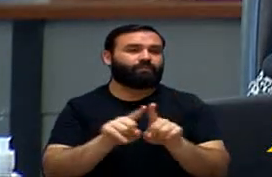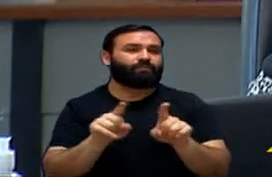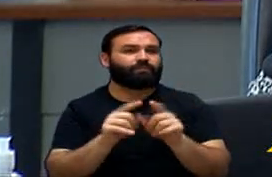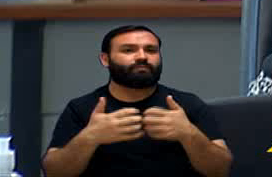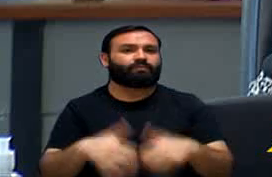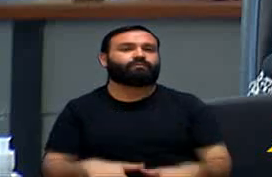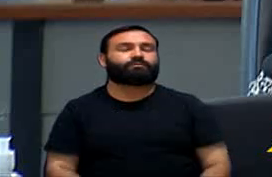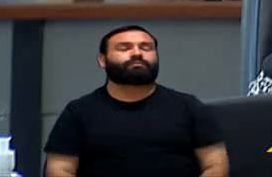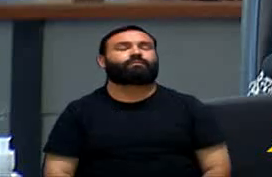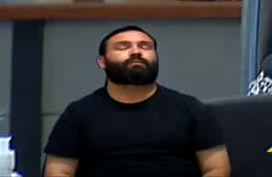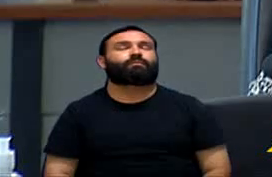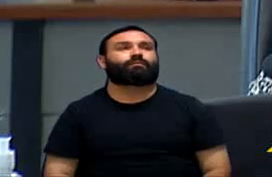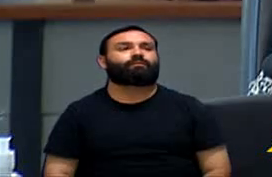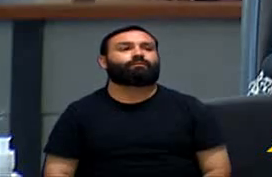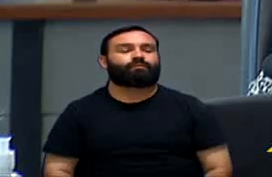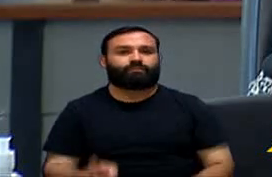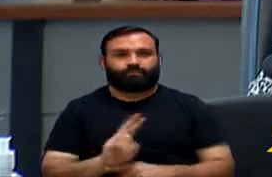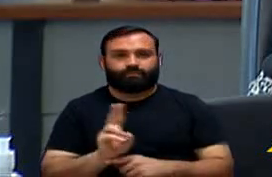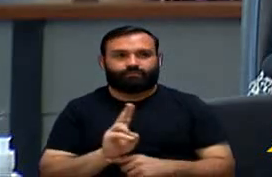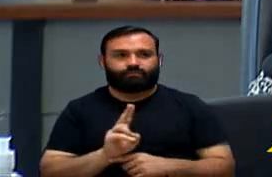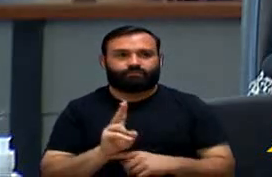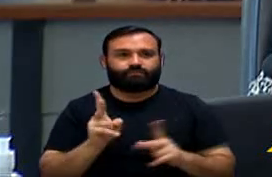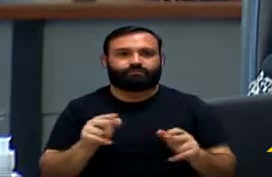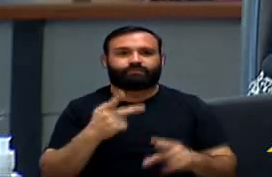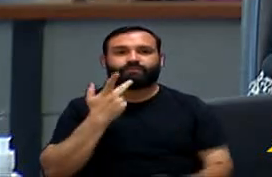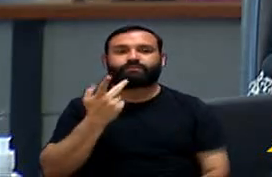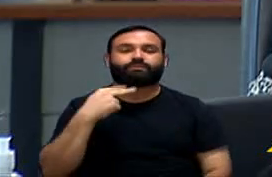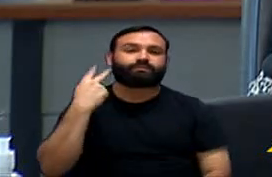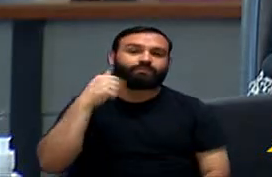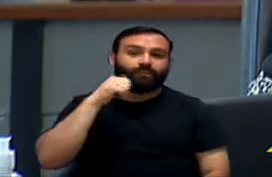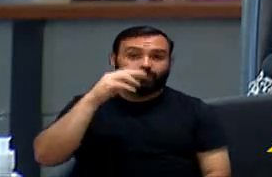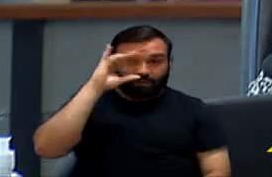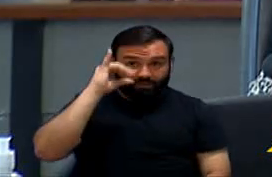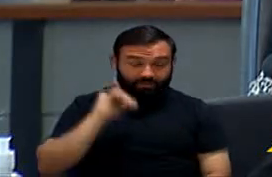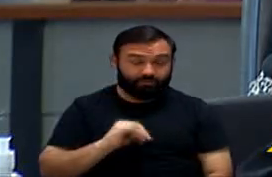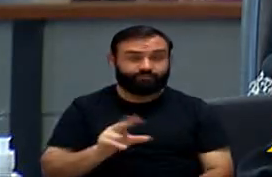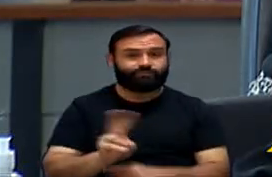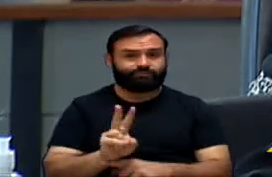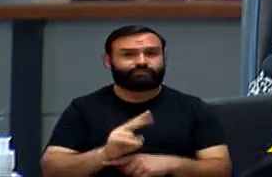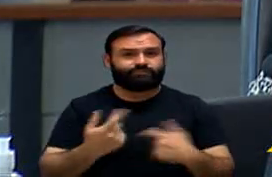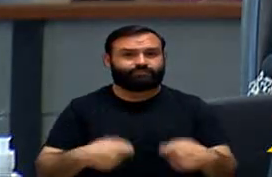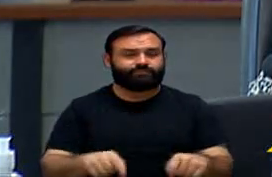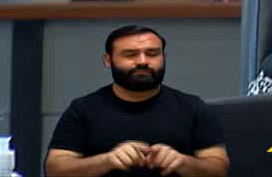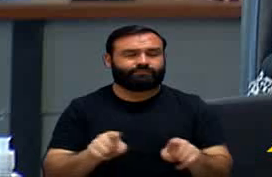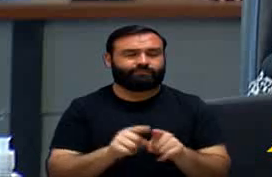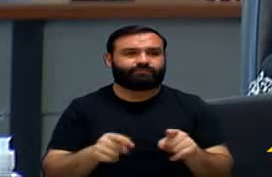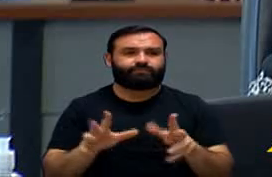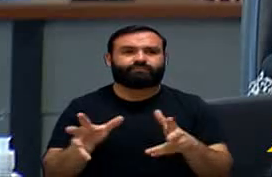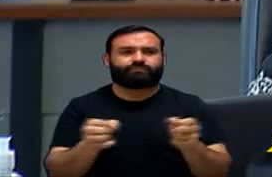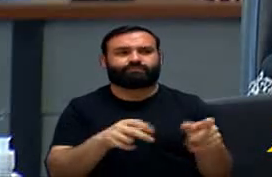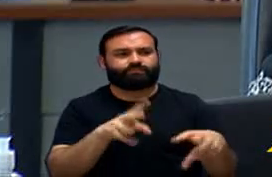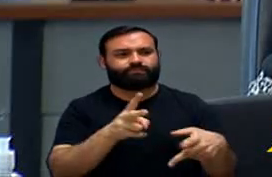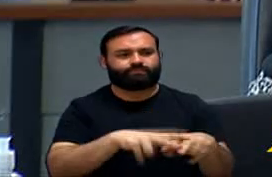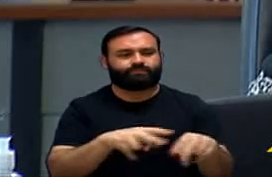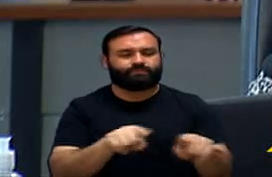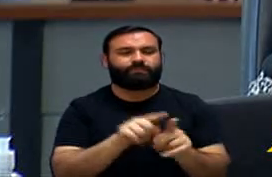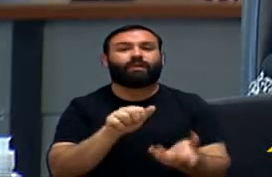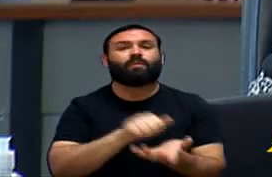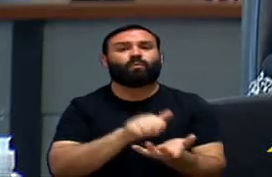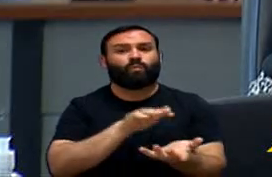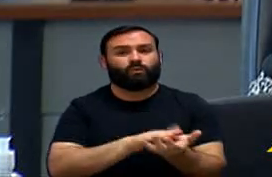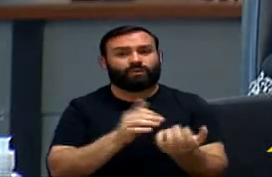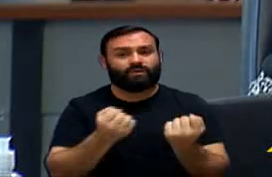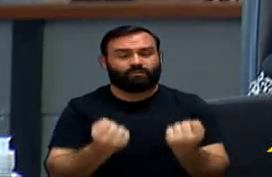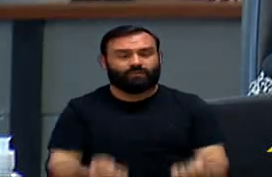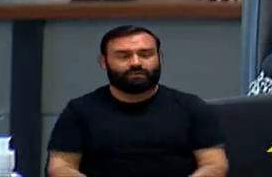porque com fiscalização como cobrou a vereador Iara muita fiscalização apreensão mesmo multas